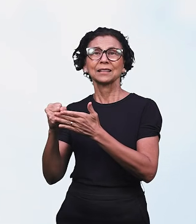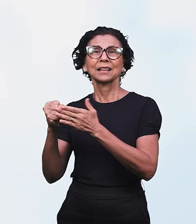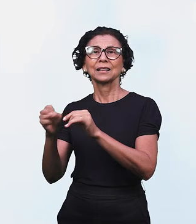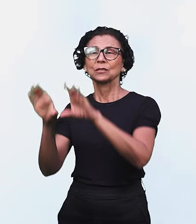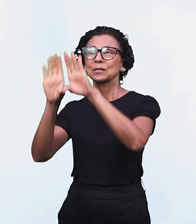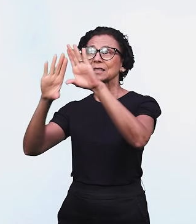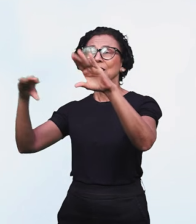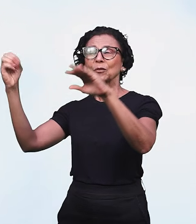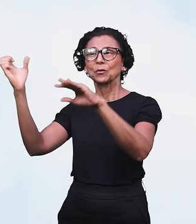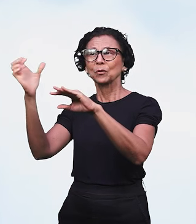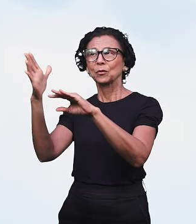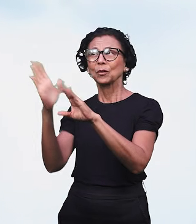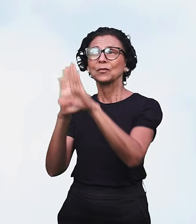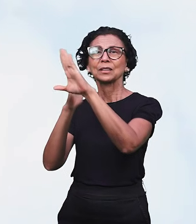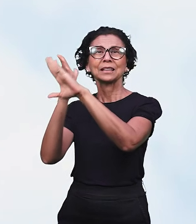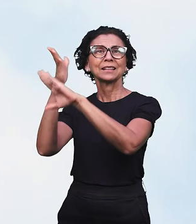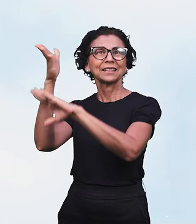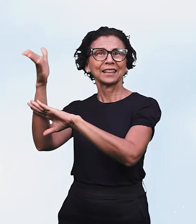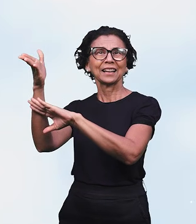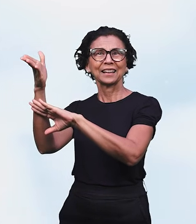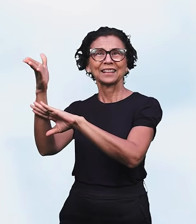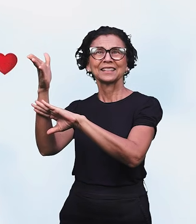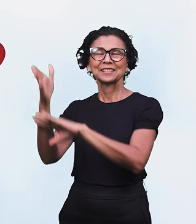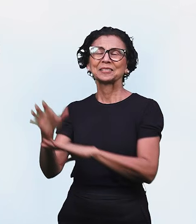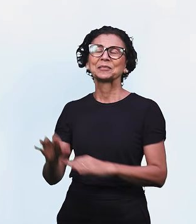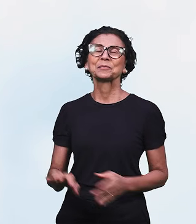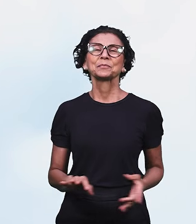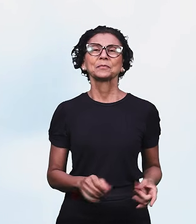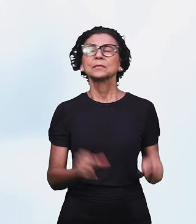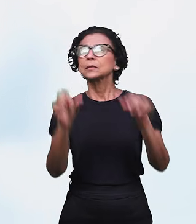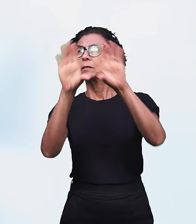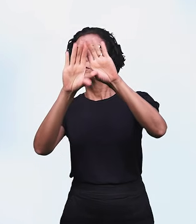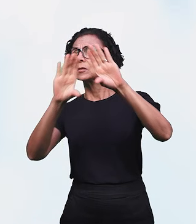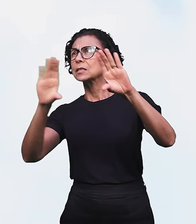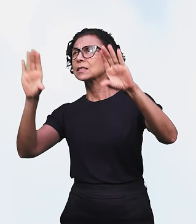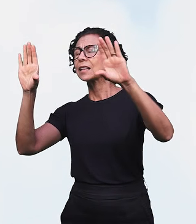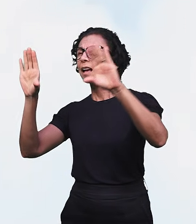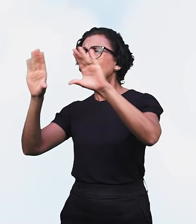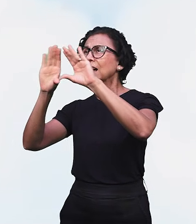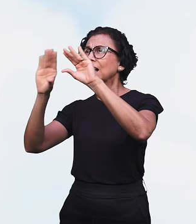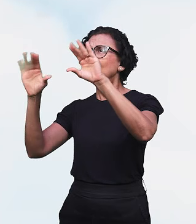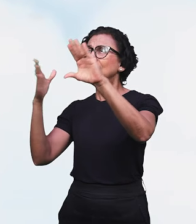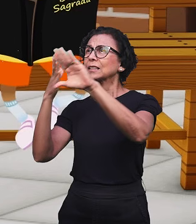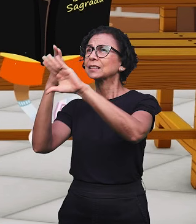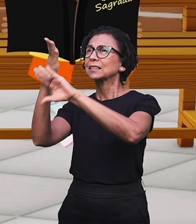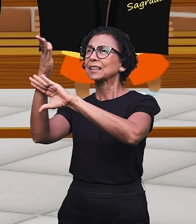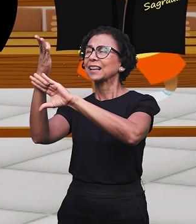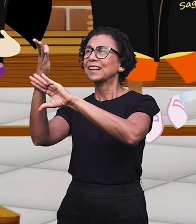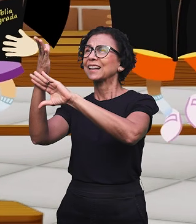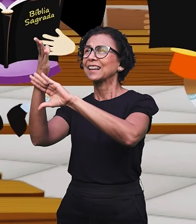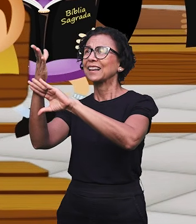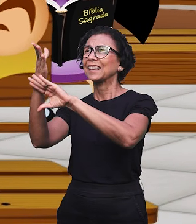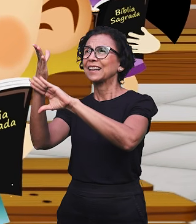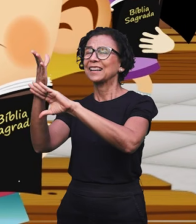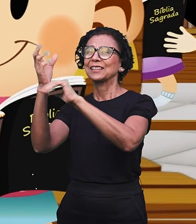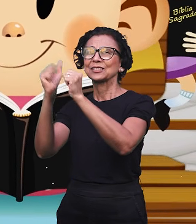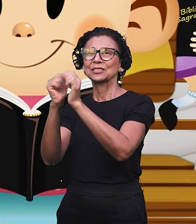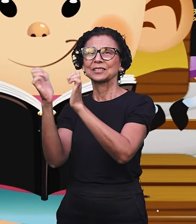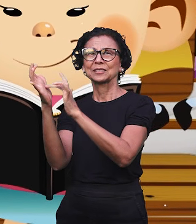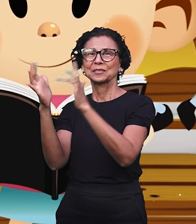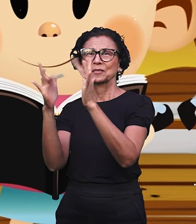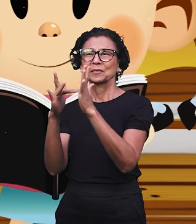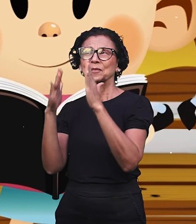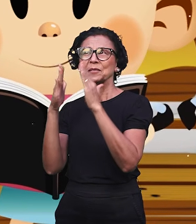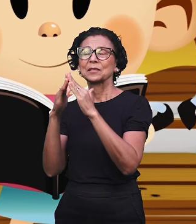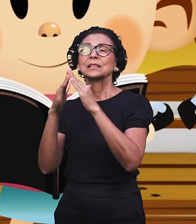no céu com Jesus vamos morar. Ele virá